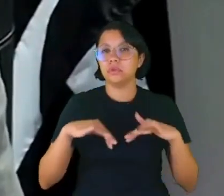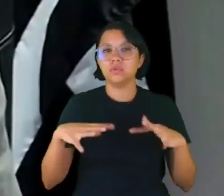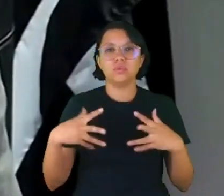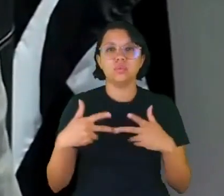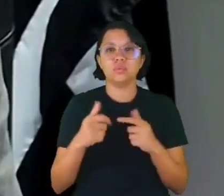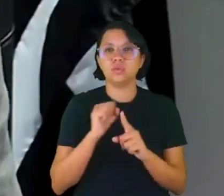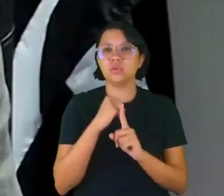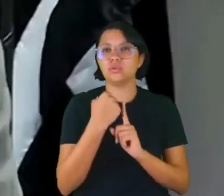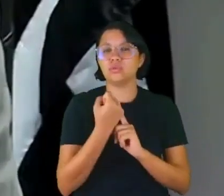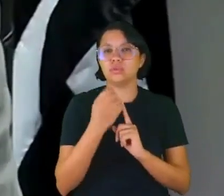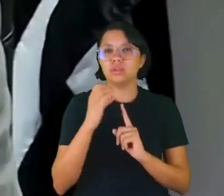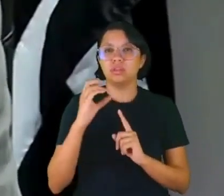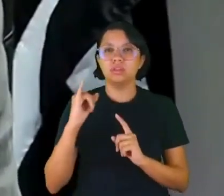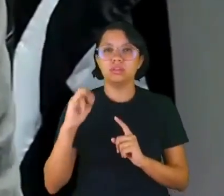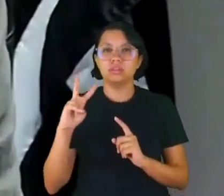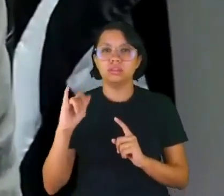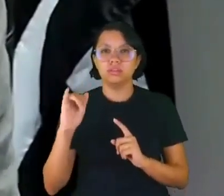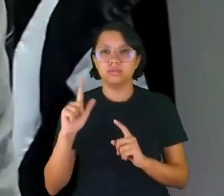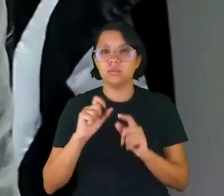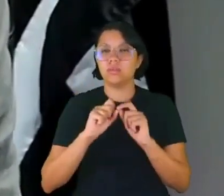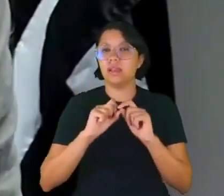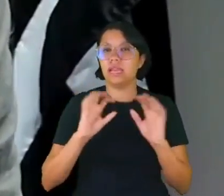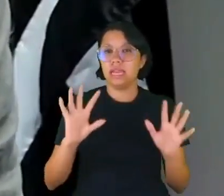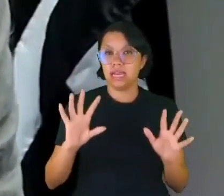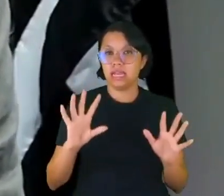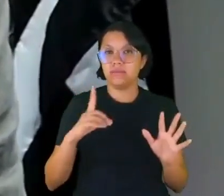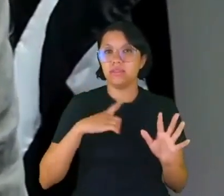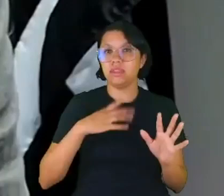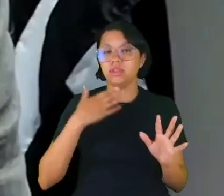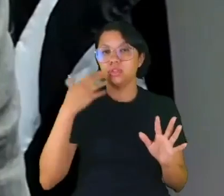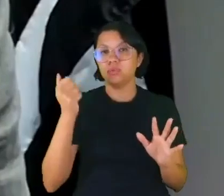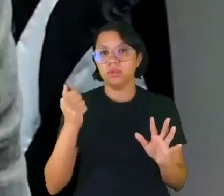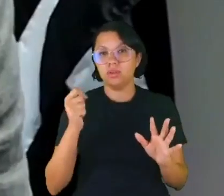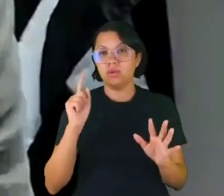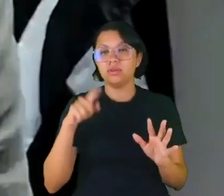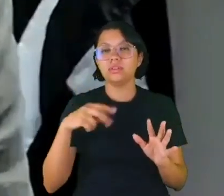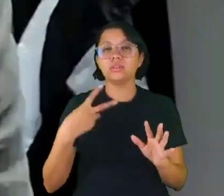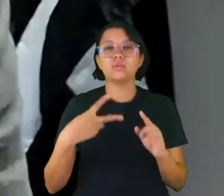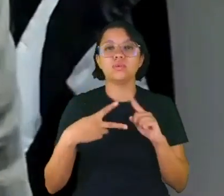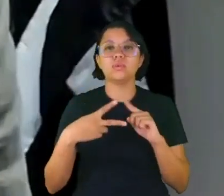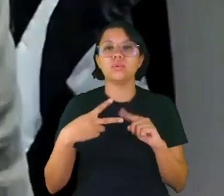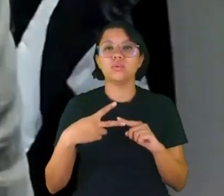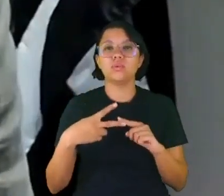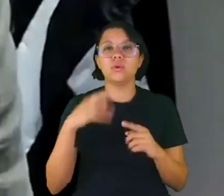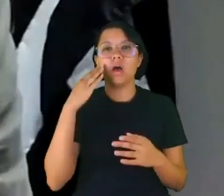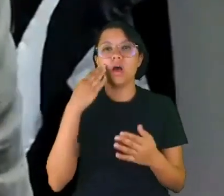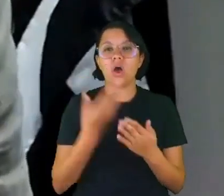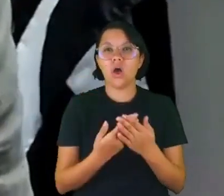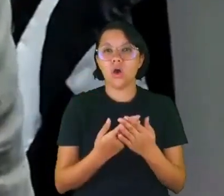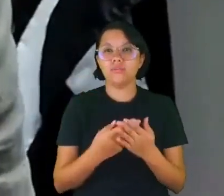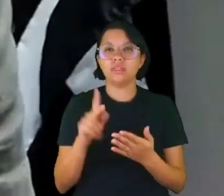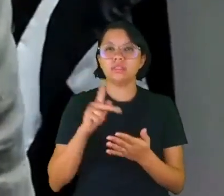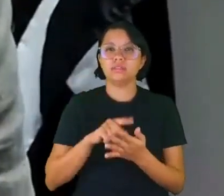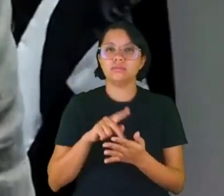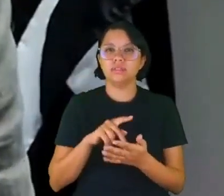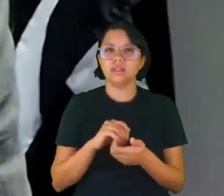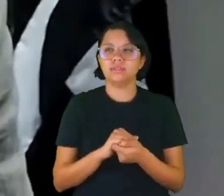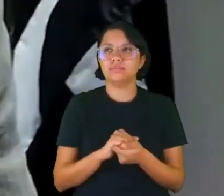que a sociedade civil, livre, tem de melhor, que são duas coisas, que é a confiança e a